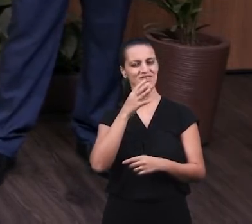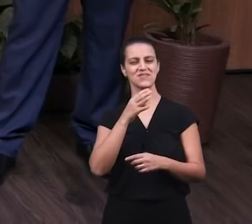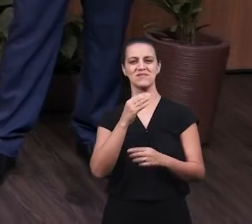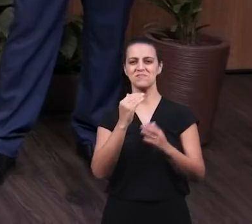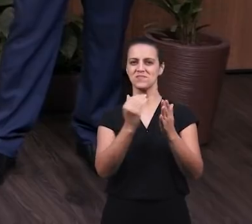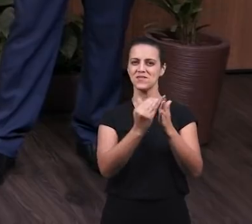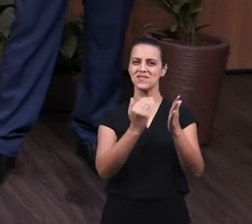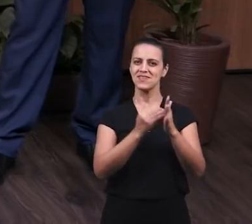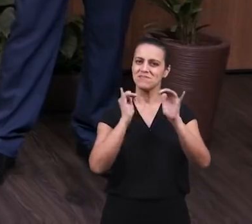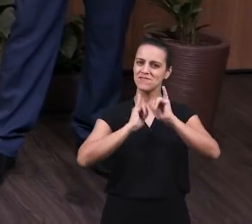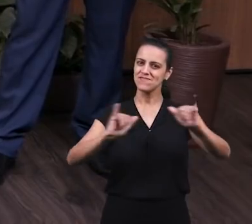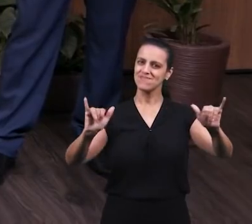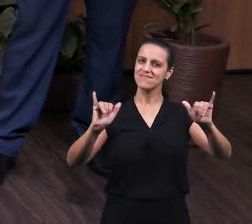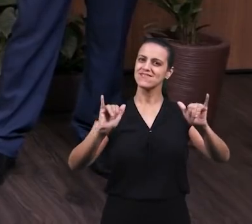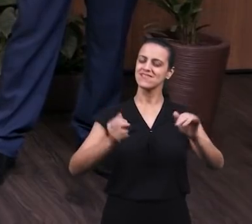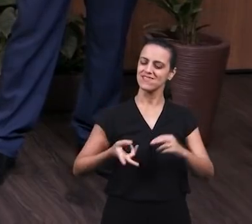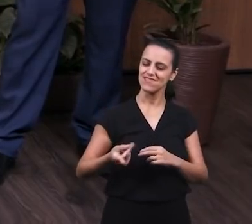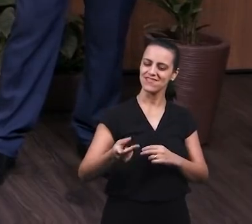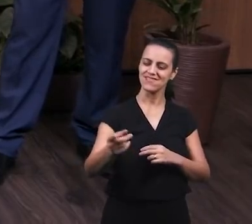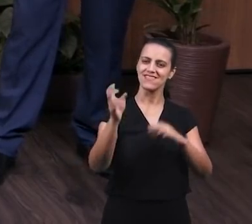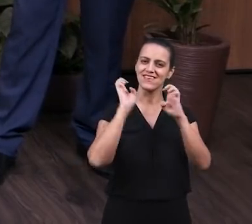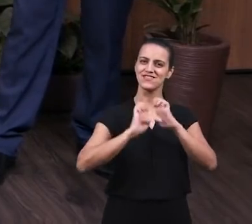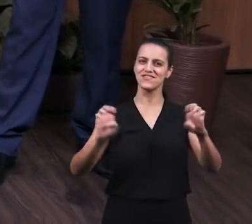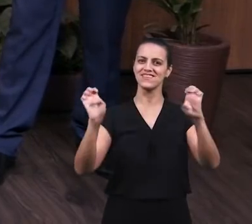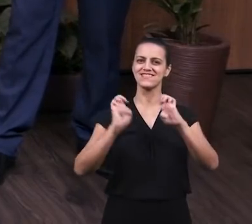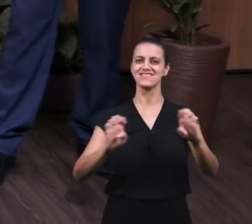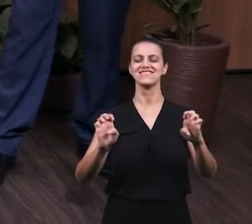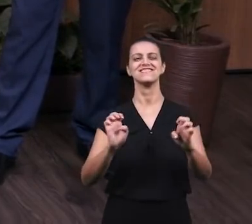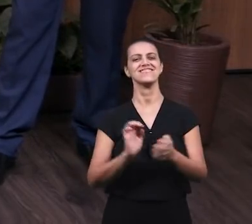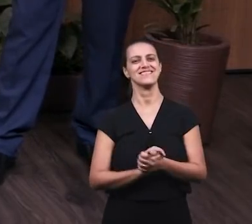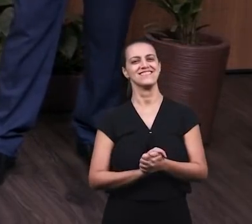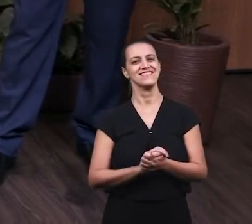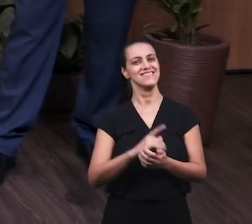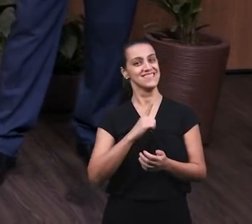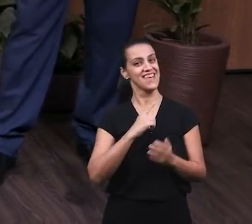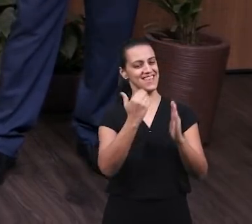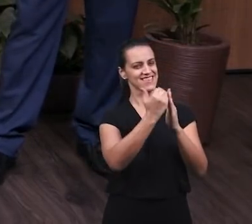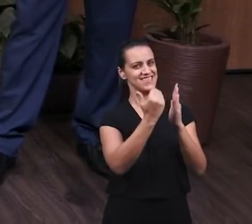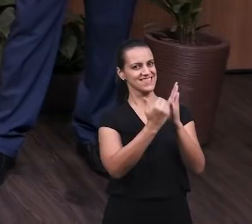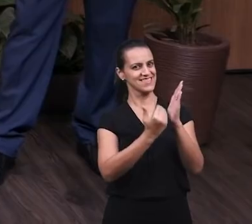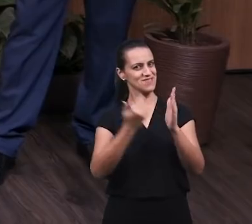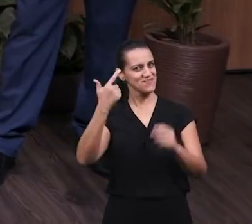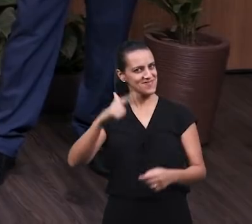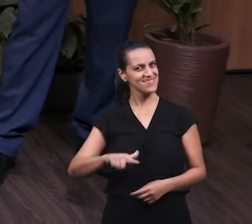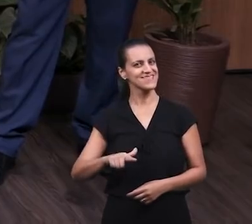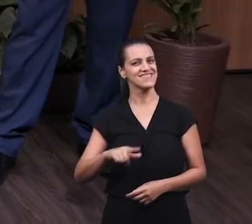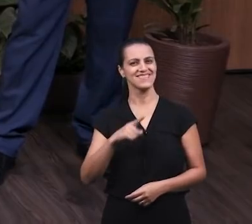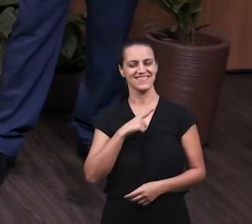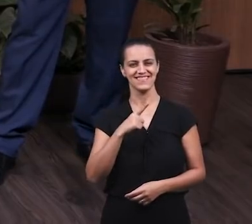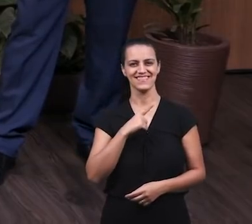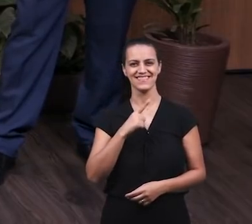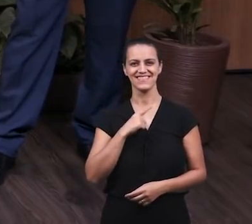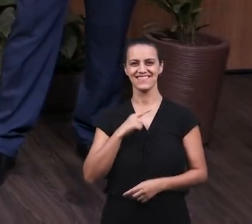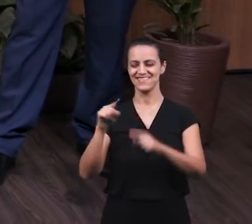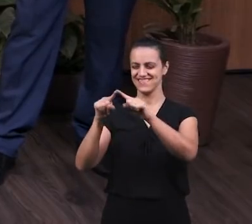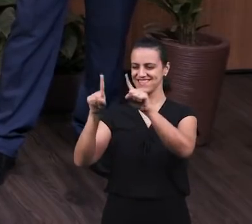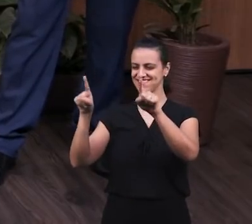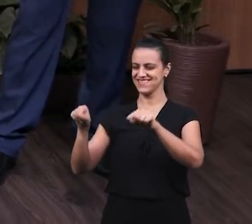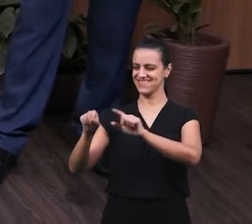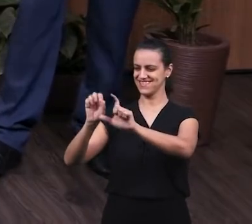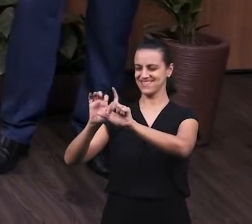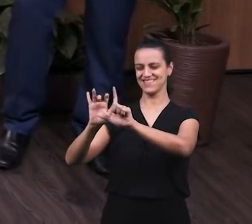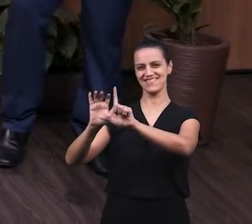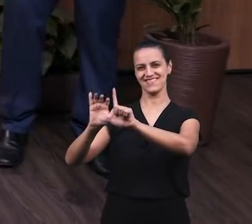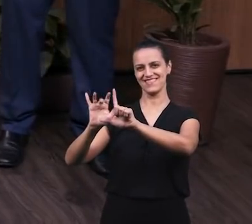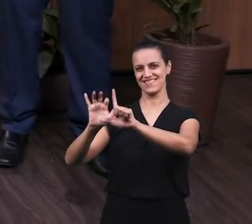Evangelho Eterno com os quadros que virão na sequência. Está aparecendo novamente na tela um QR Code. Você